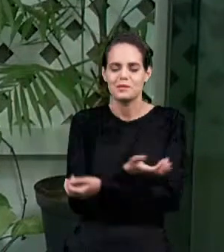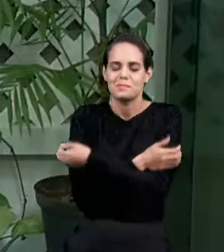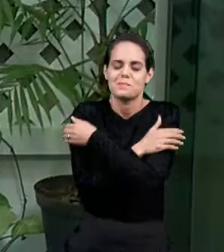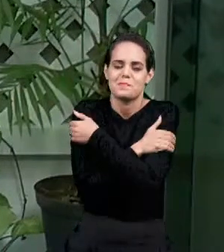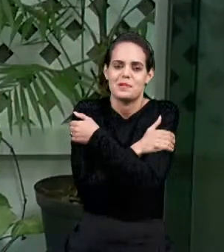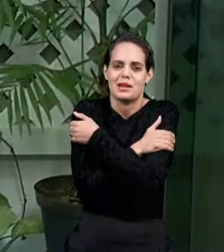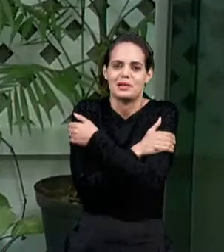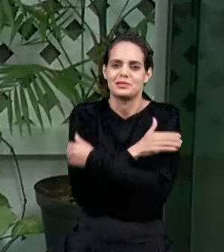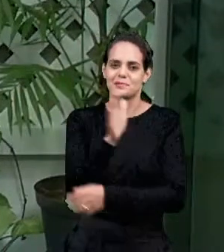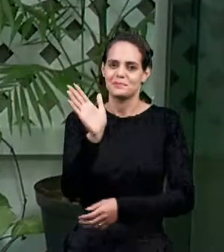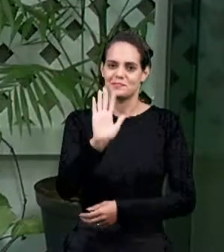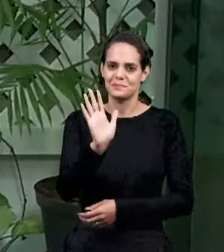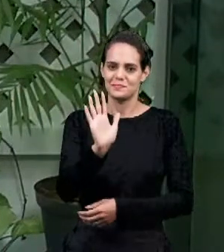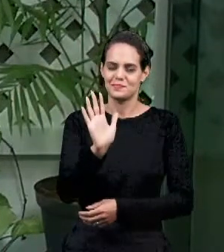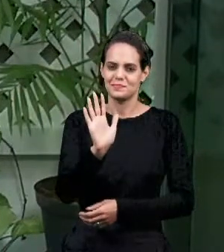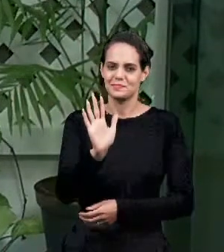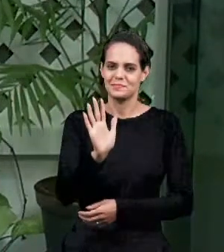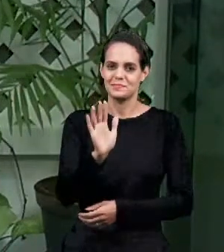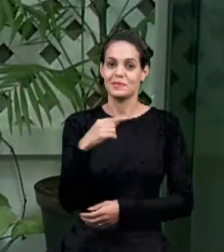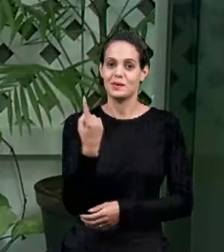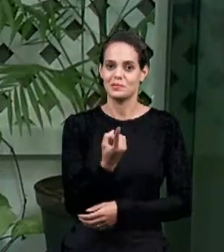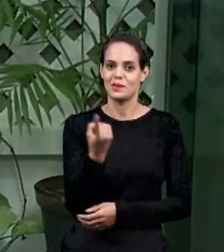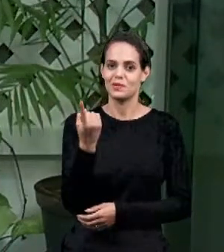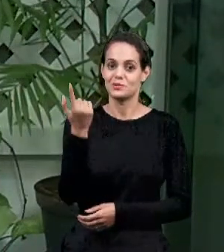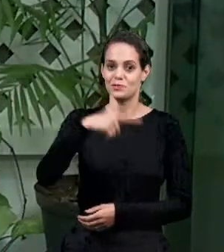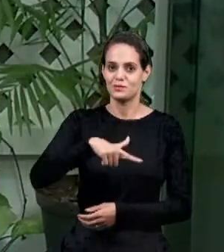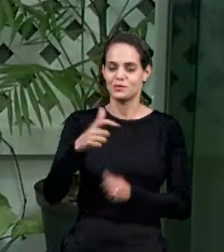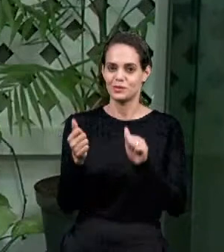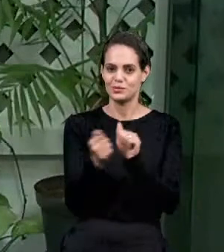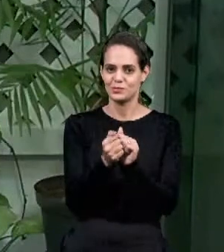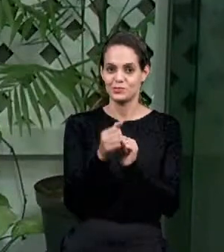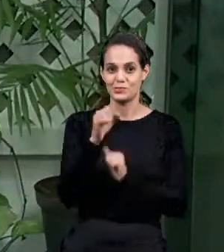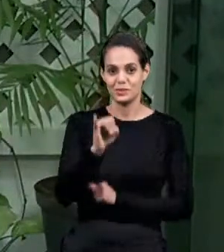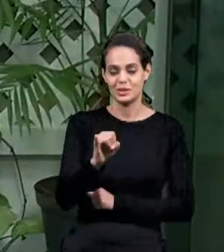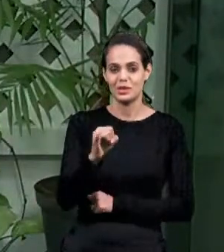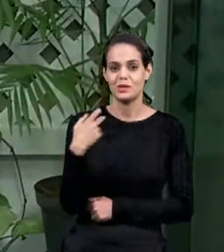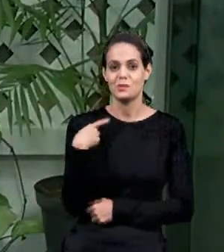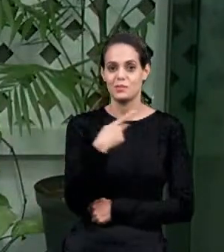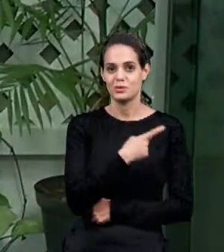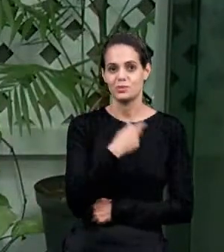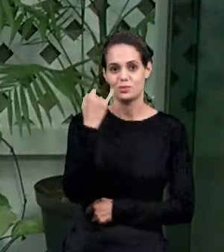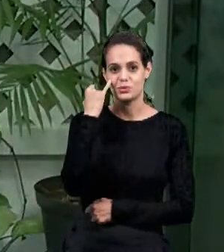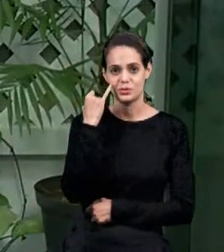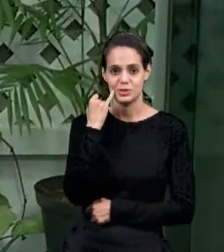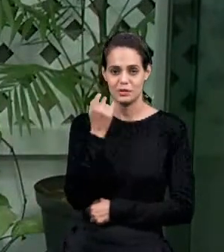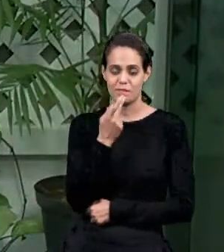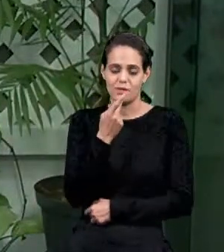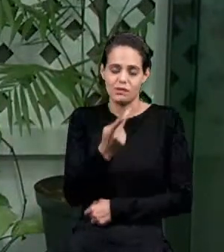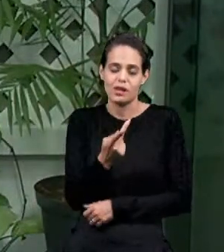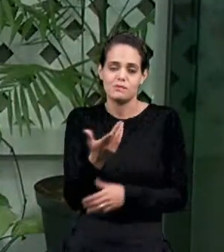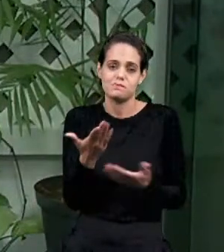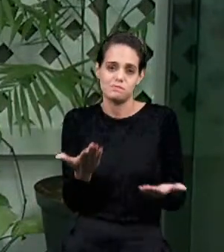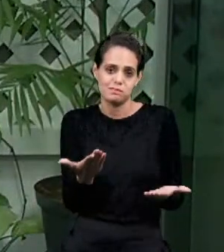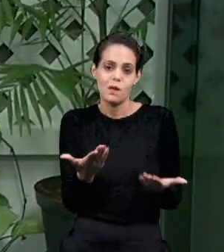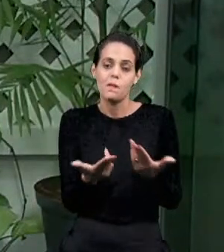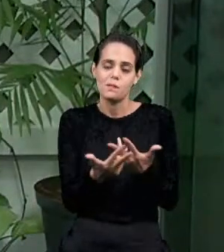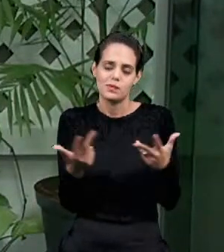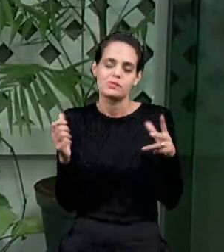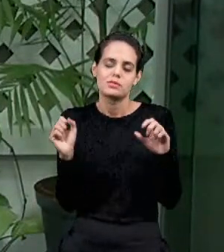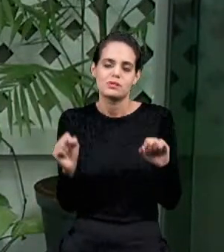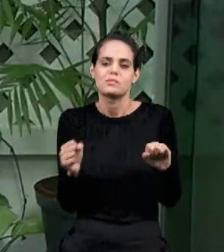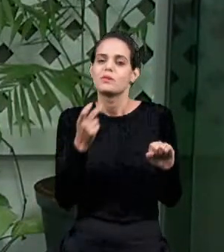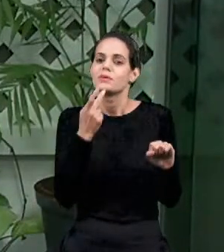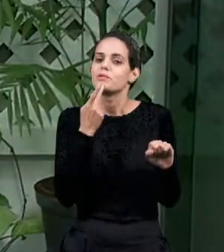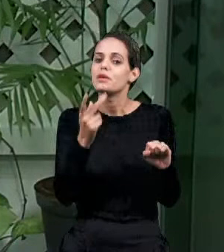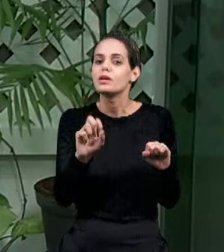e até daqui mais um pouquinho estaremos juntos. Se o pastor Josias quiser acrescentar alguma coisa, ele poderá falar,